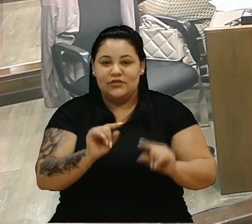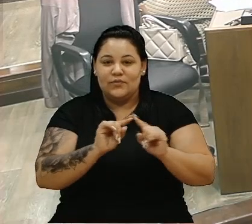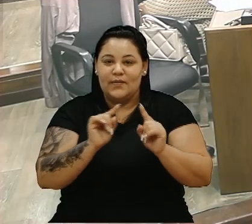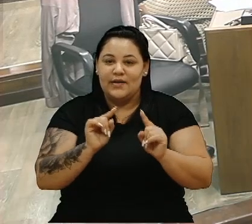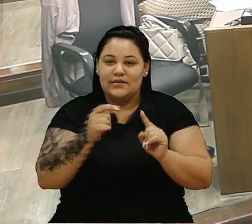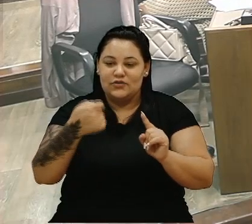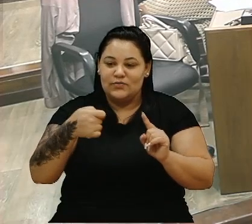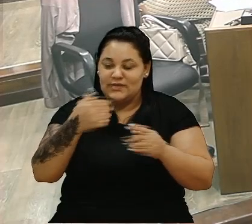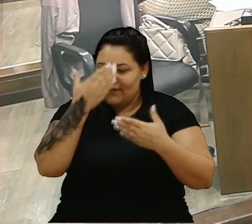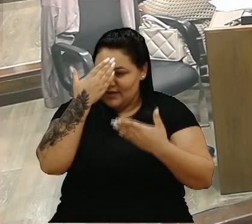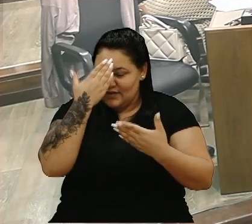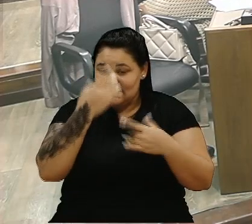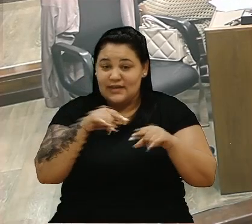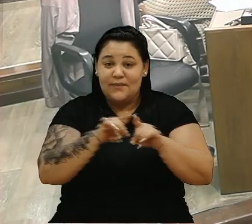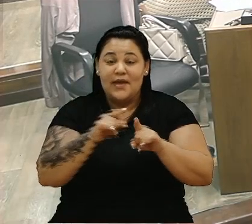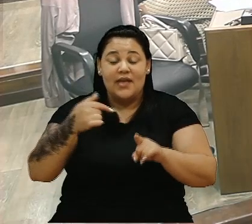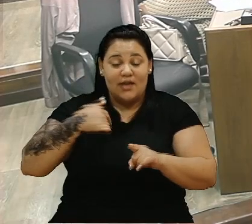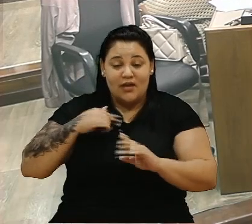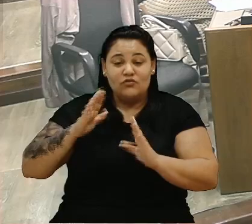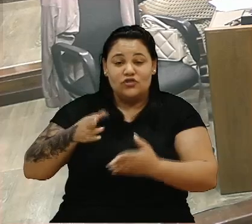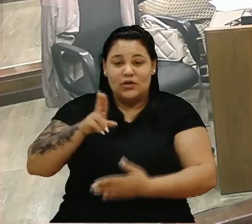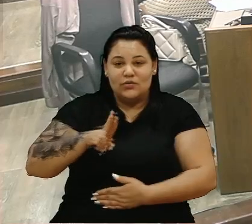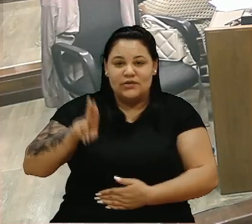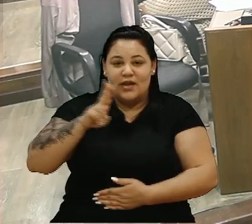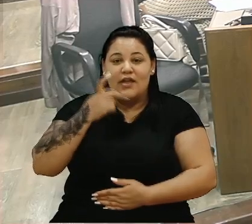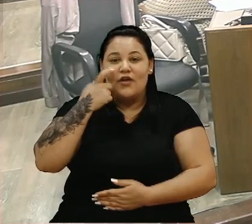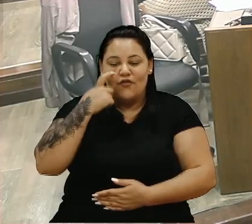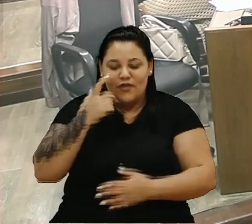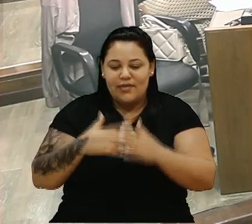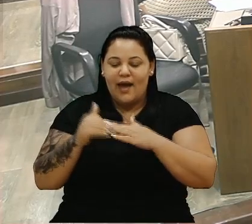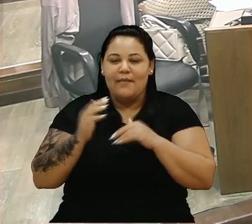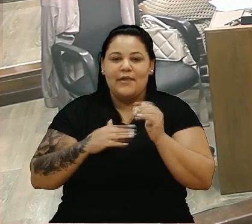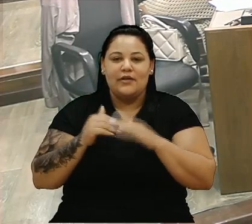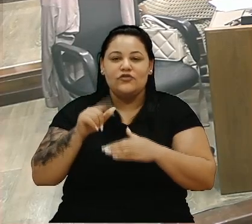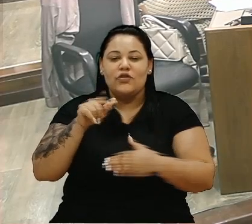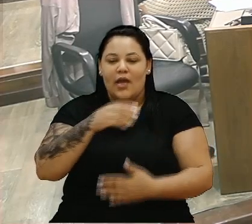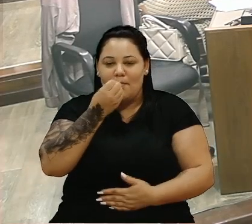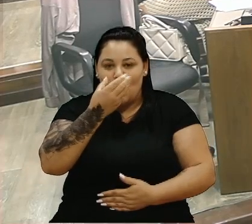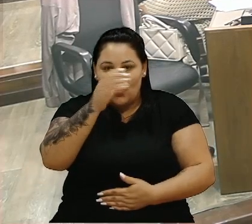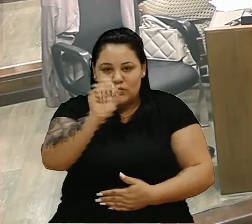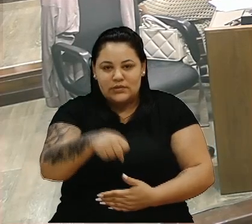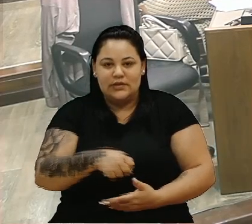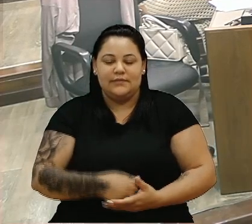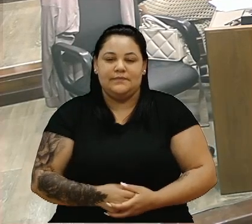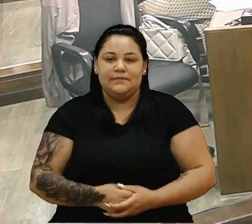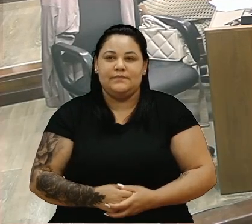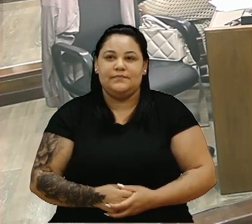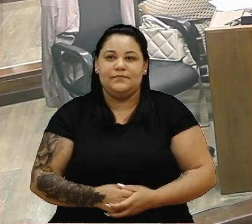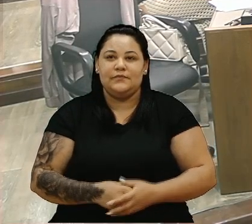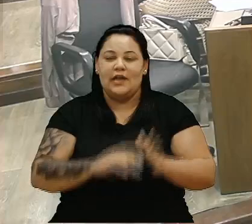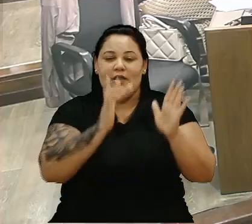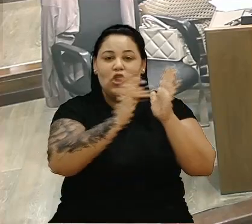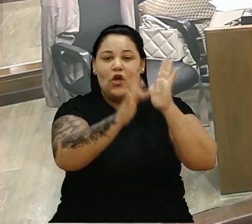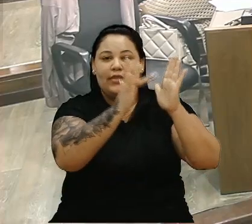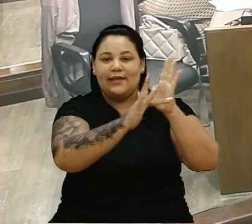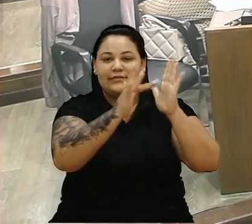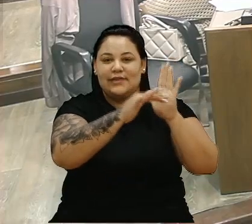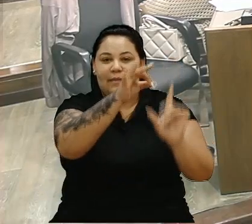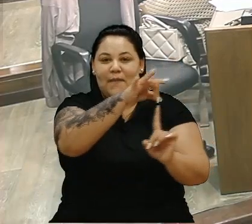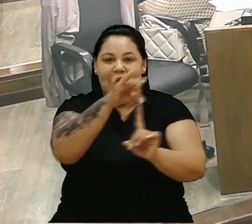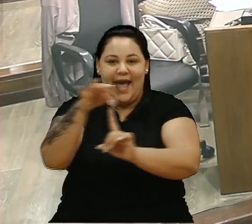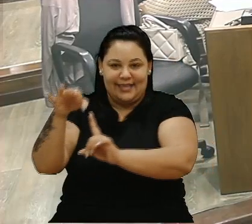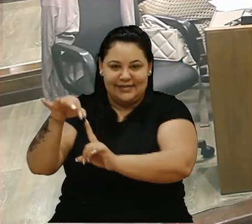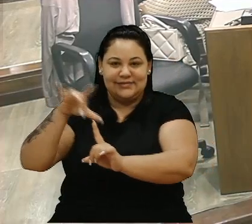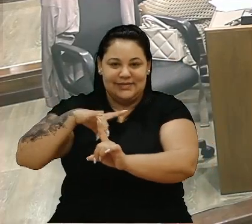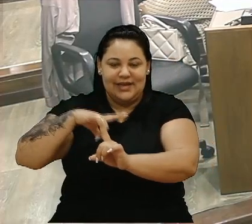de agradecer que eu mesmo já utilizei e vi na prática que funciona a questão dos totens ali nos paradões, né? E